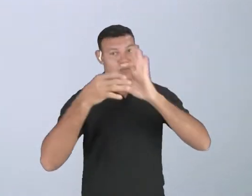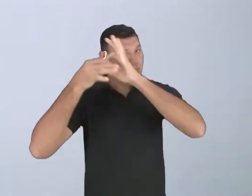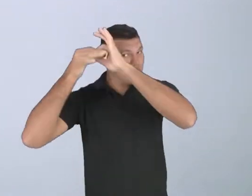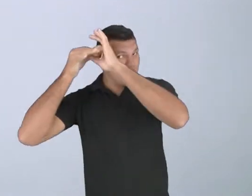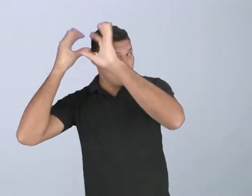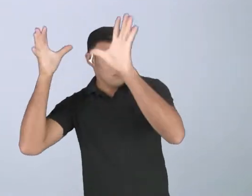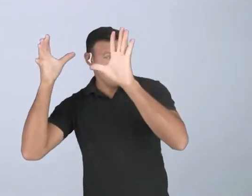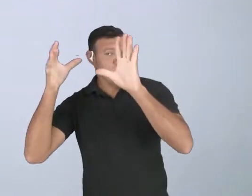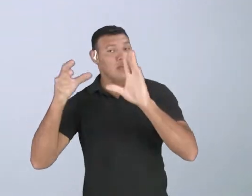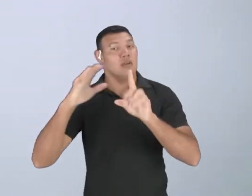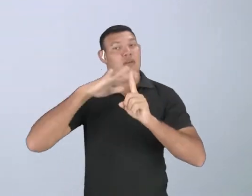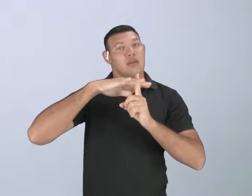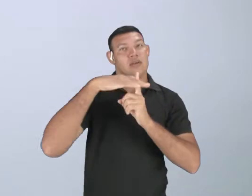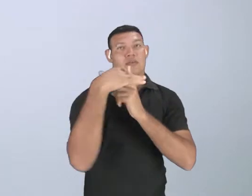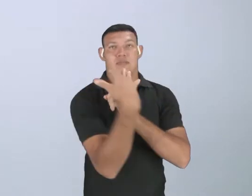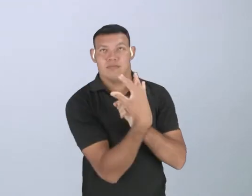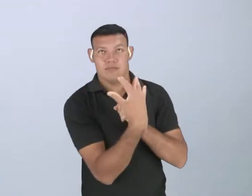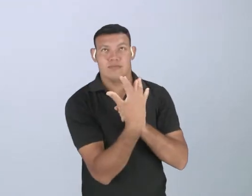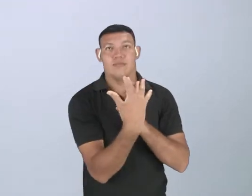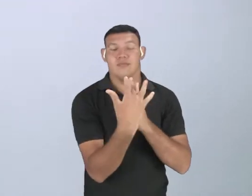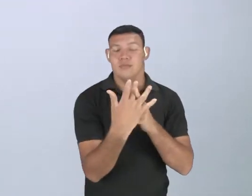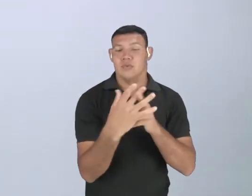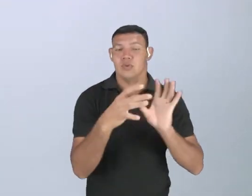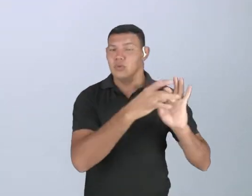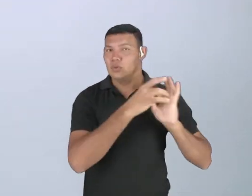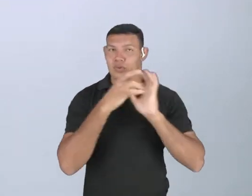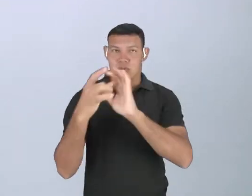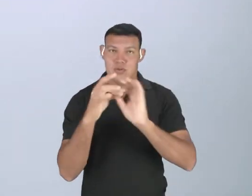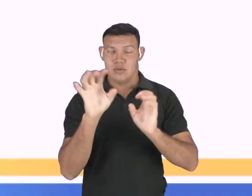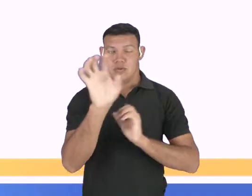na passagem do século XVIII ao XIX.